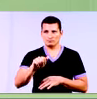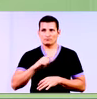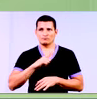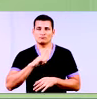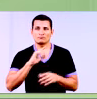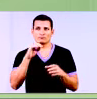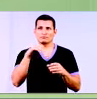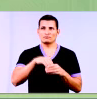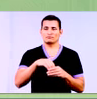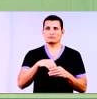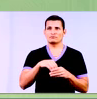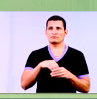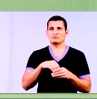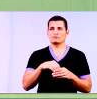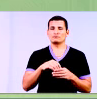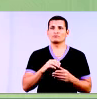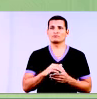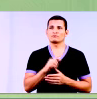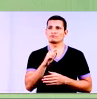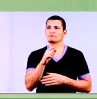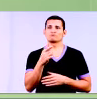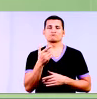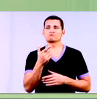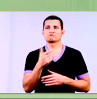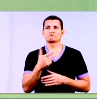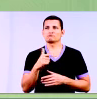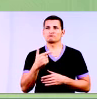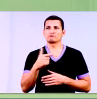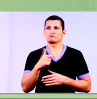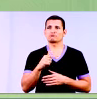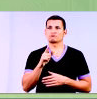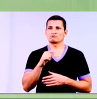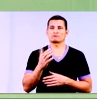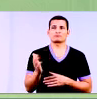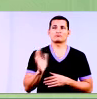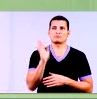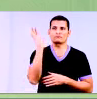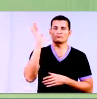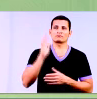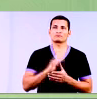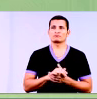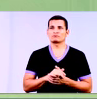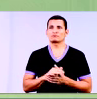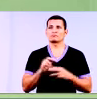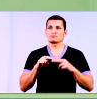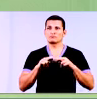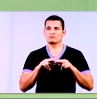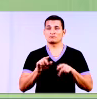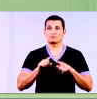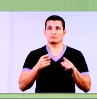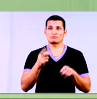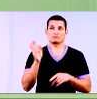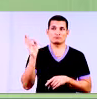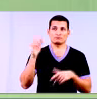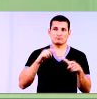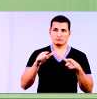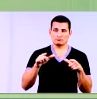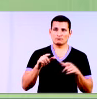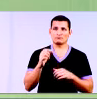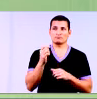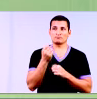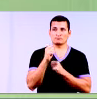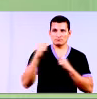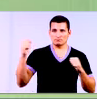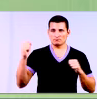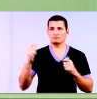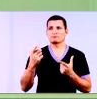dele. Isso aqui a gente não vê no mercado no dia a dia ainda, porque é muito caro. Mas para quem vai trabalhar em grandes empresas aí, precisar de conta, vai ser importante